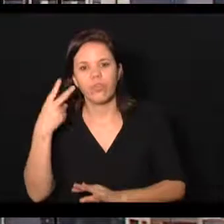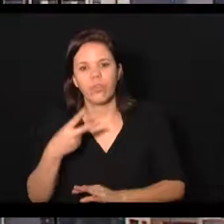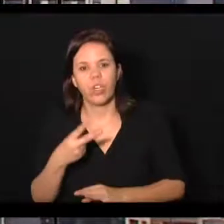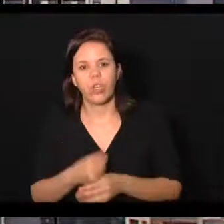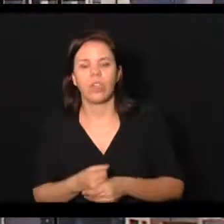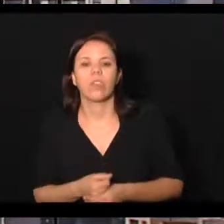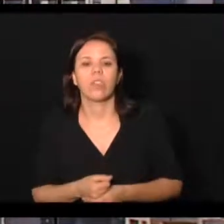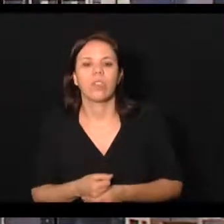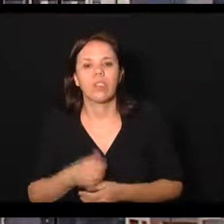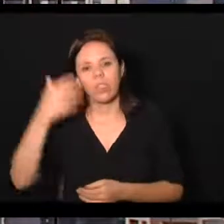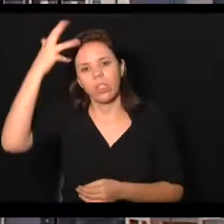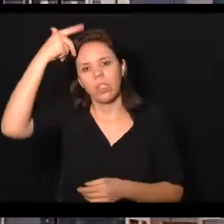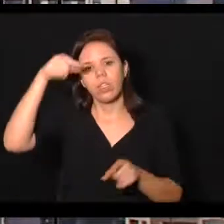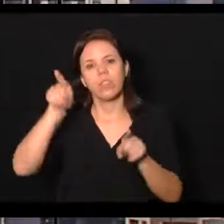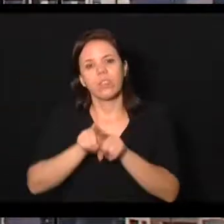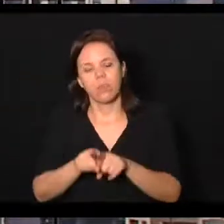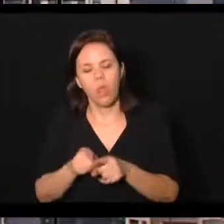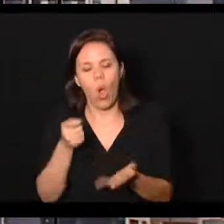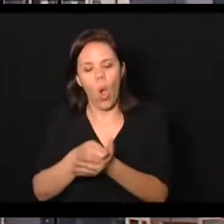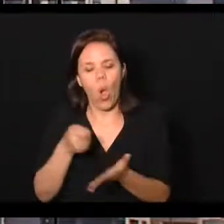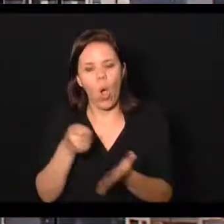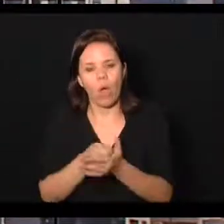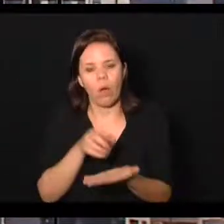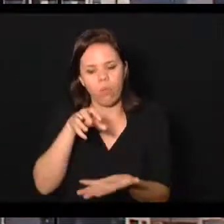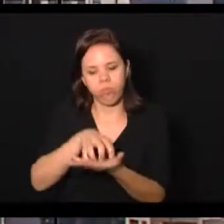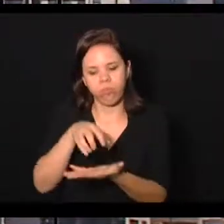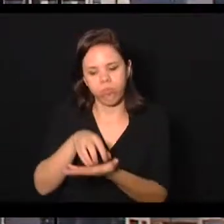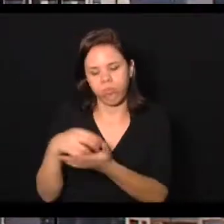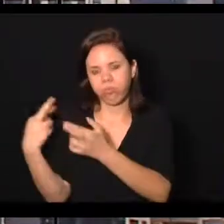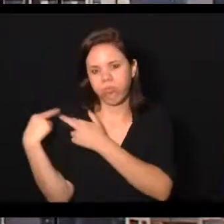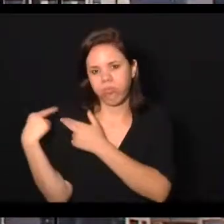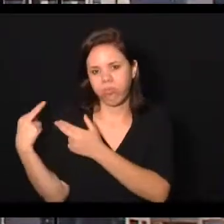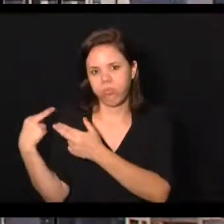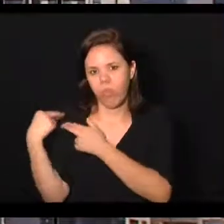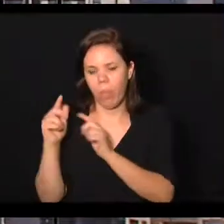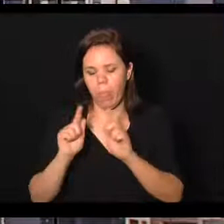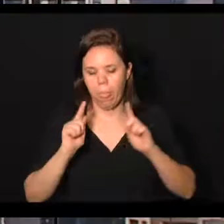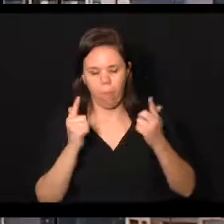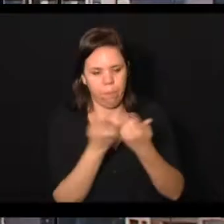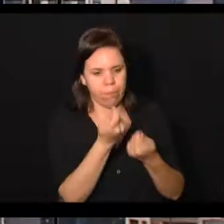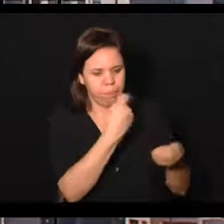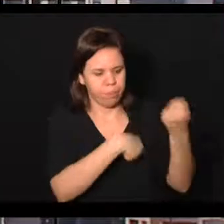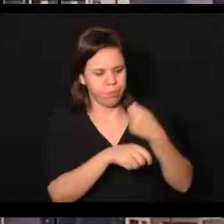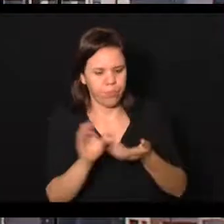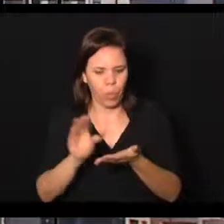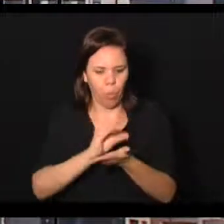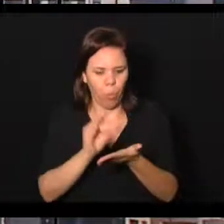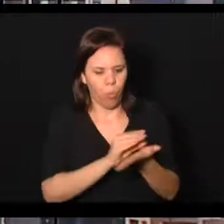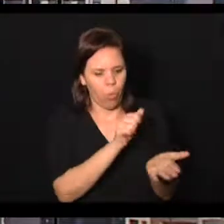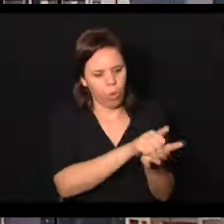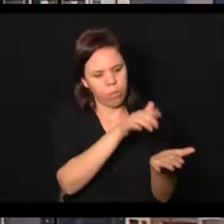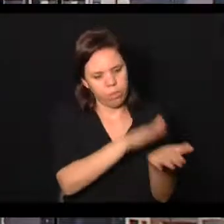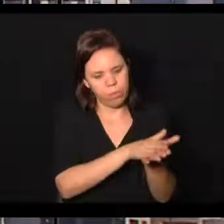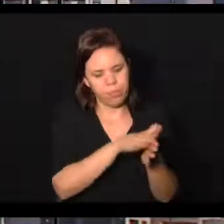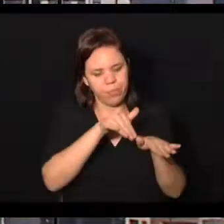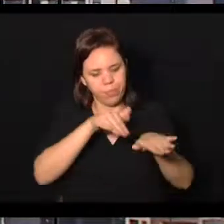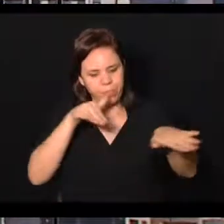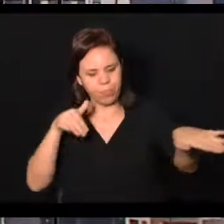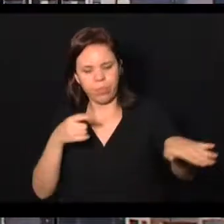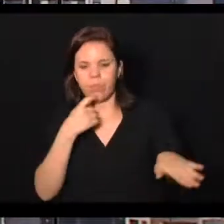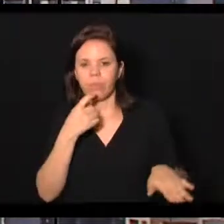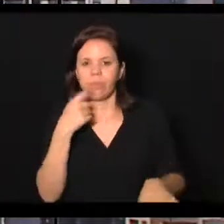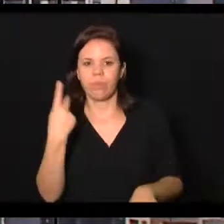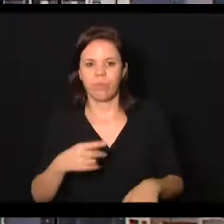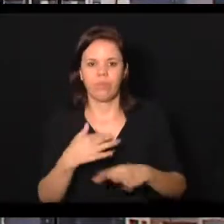da Farmadic que obriga o órgão responsável pela gestão da arrecadação de multas de trânsito no município de